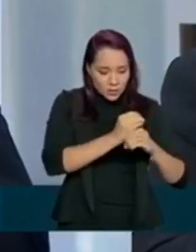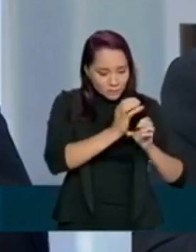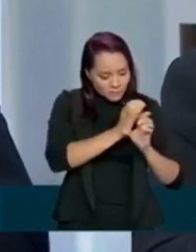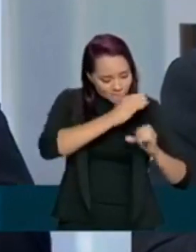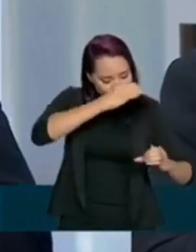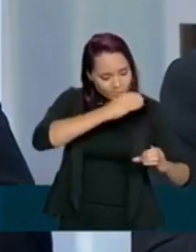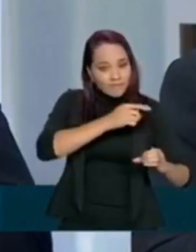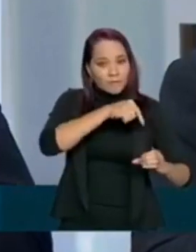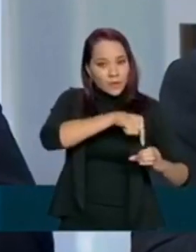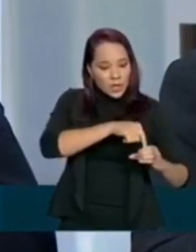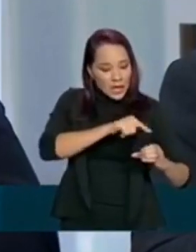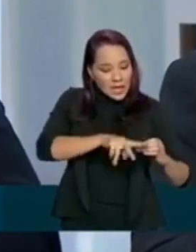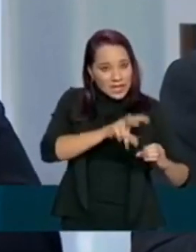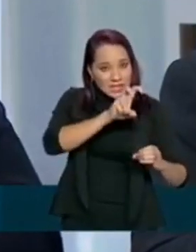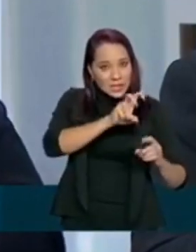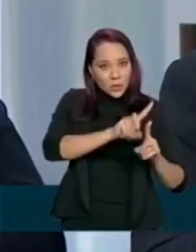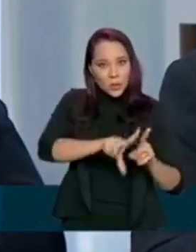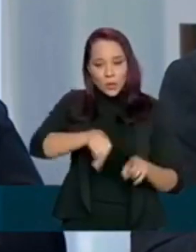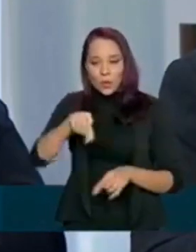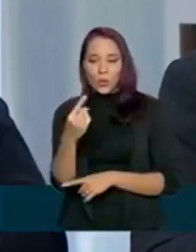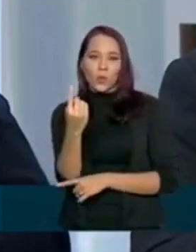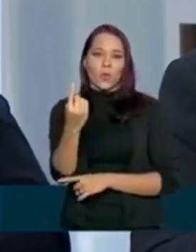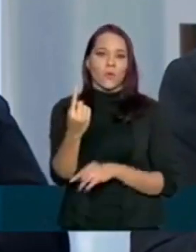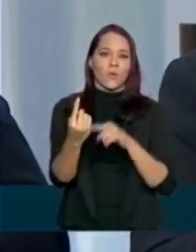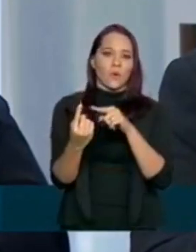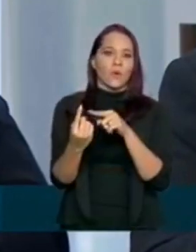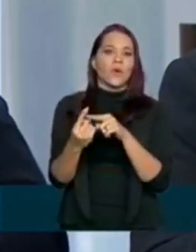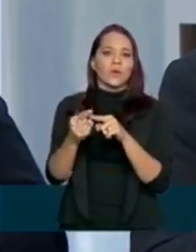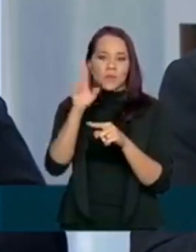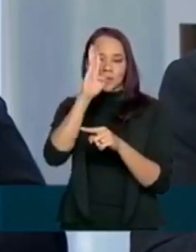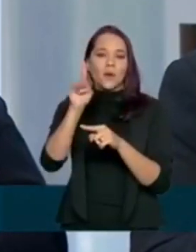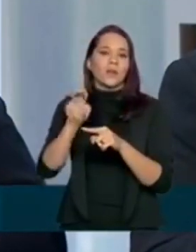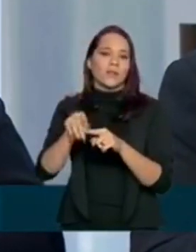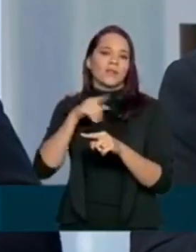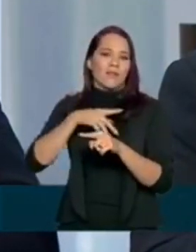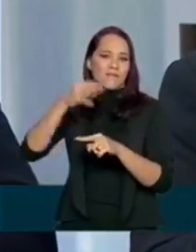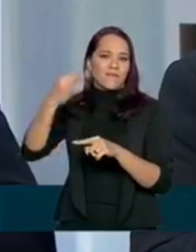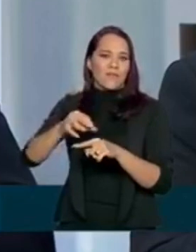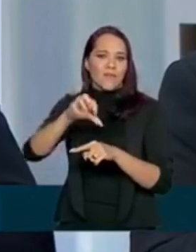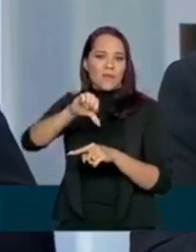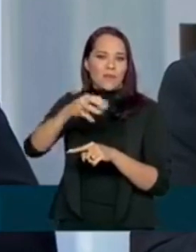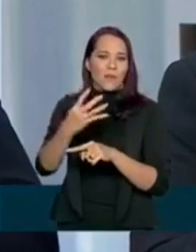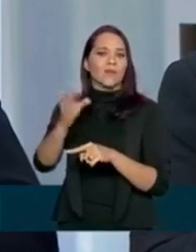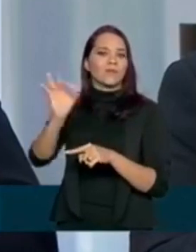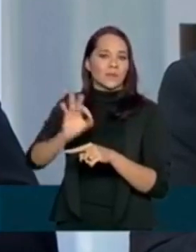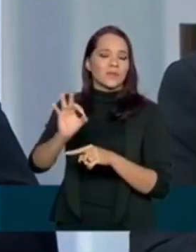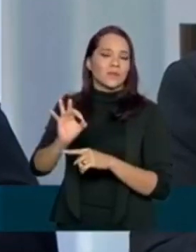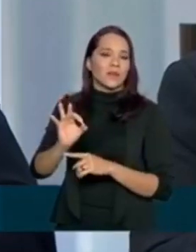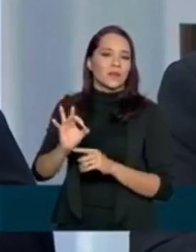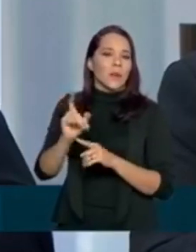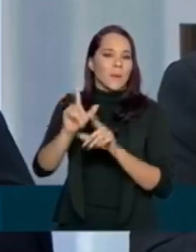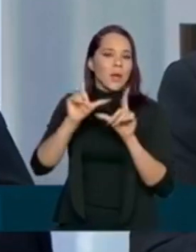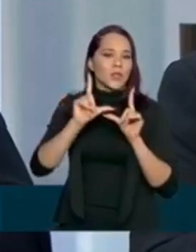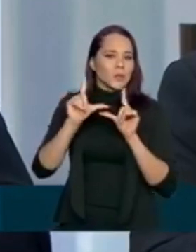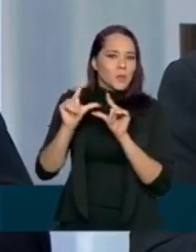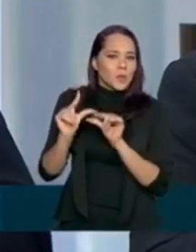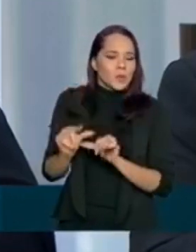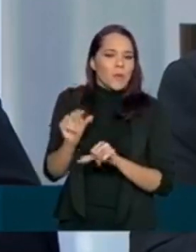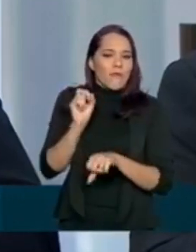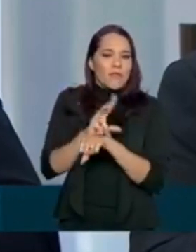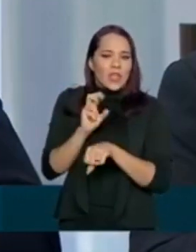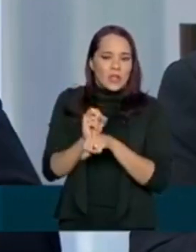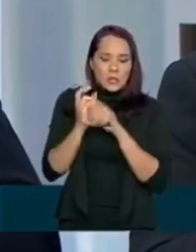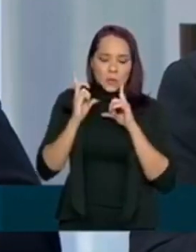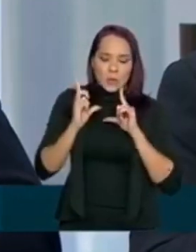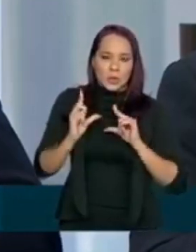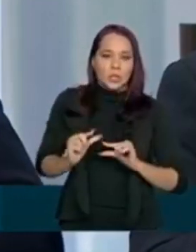no laboratório e desses cinco um deles se destacou na com uma efetividade 94% para redução da carga viral